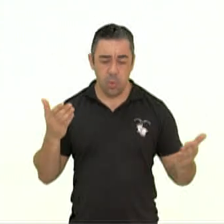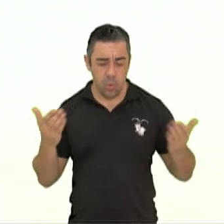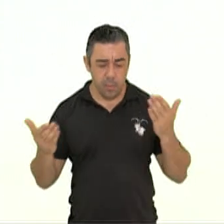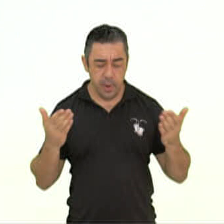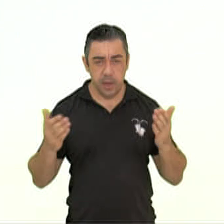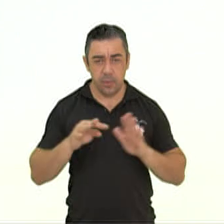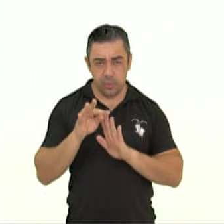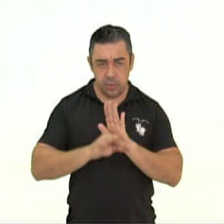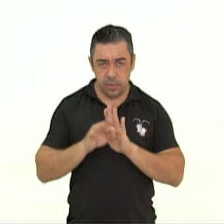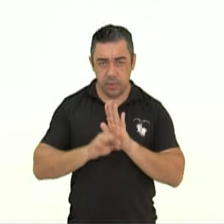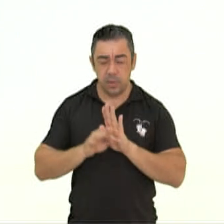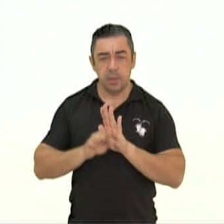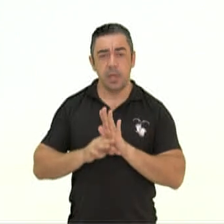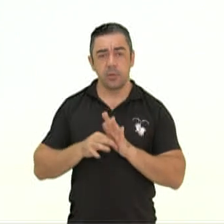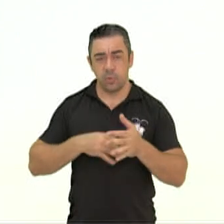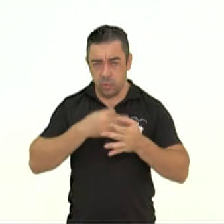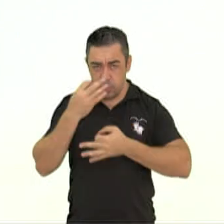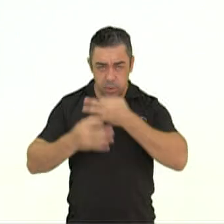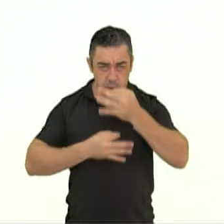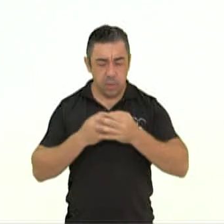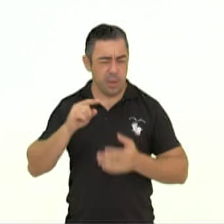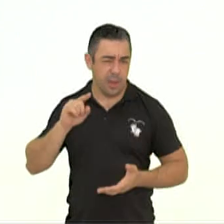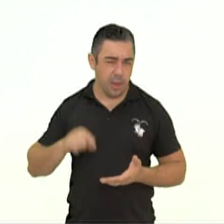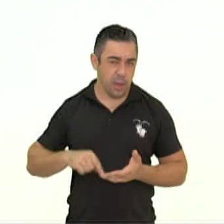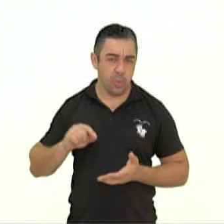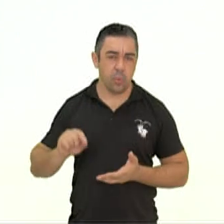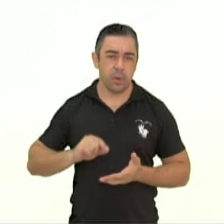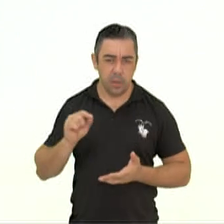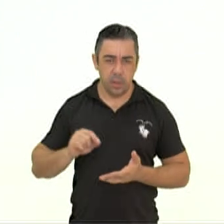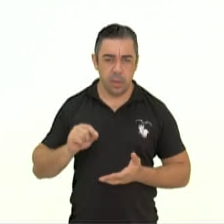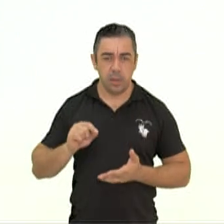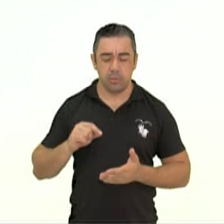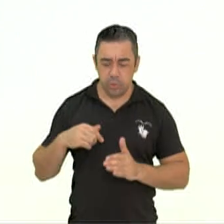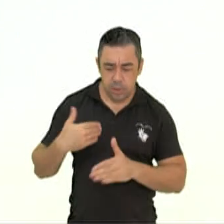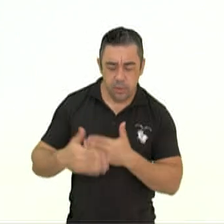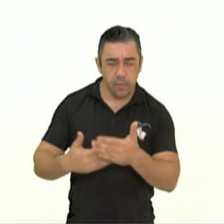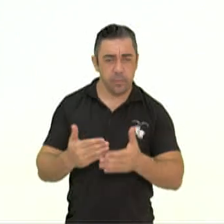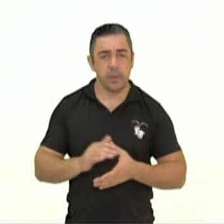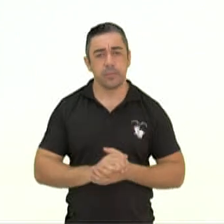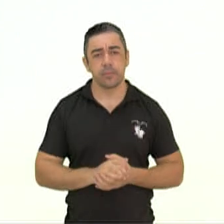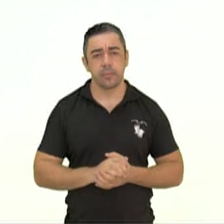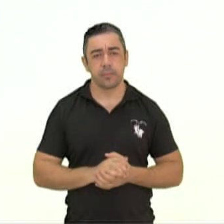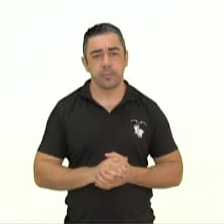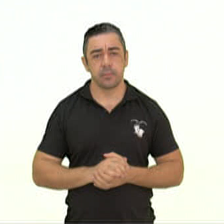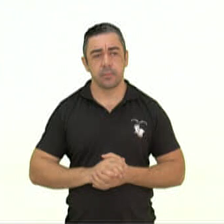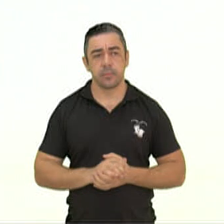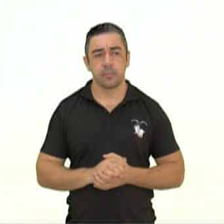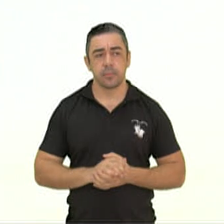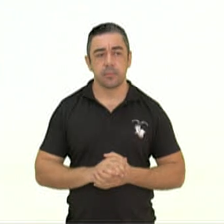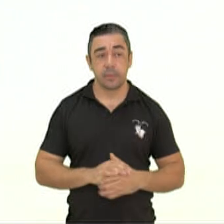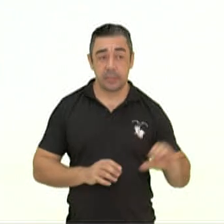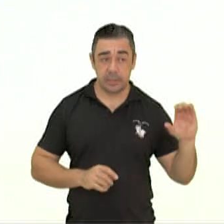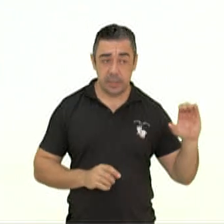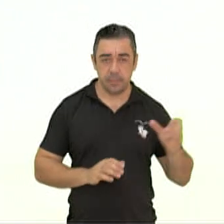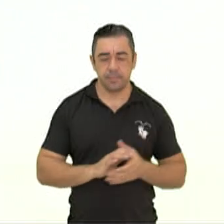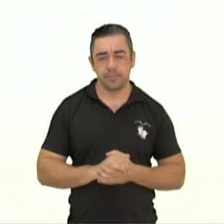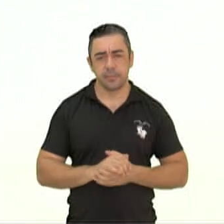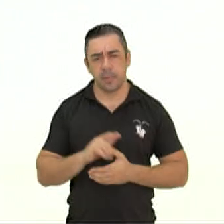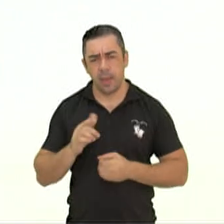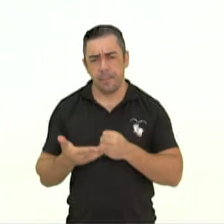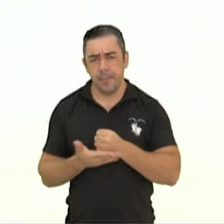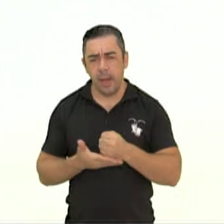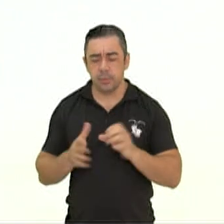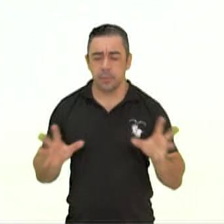com um texto dissertativo, seria o desenvolvimento? O desenvolvimento, né? C. É